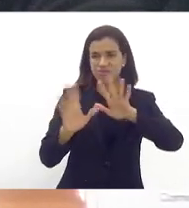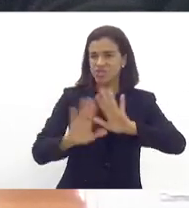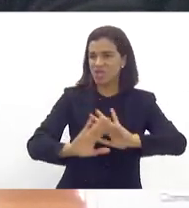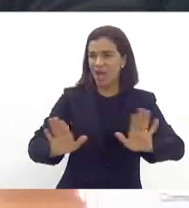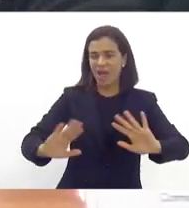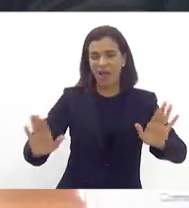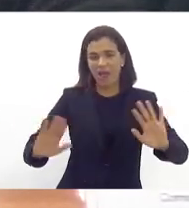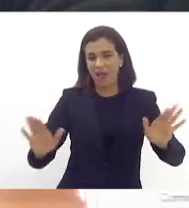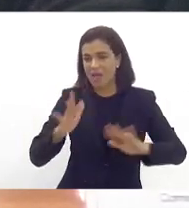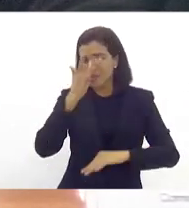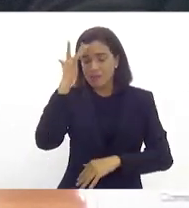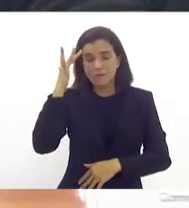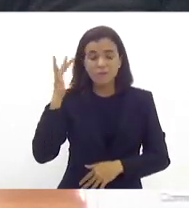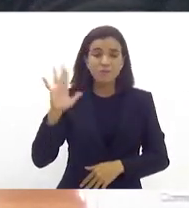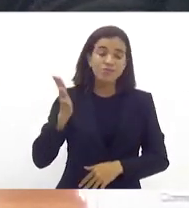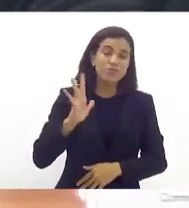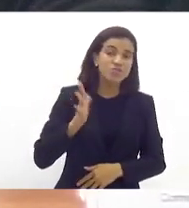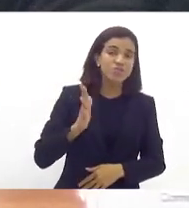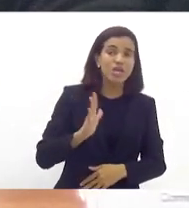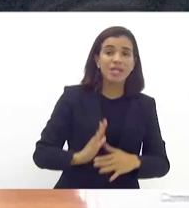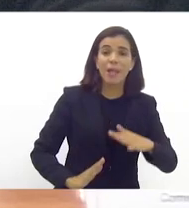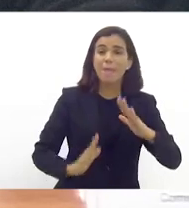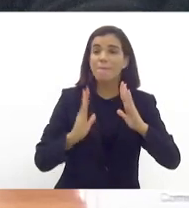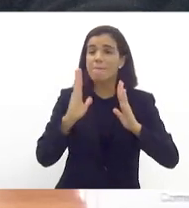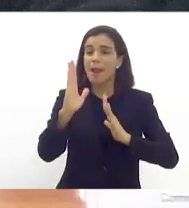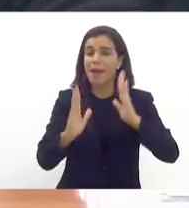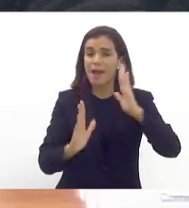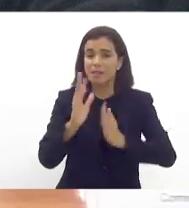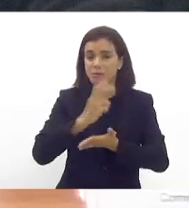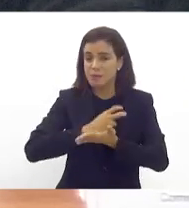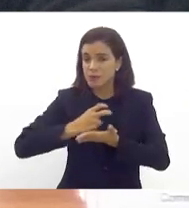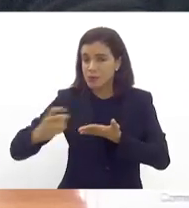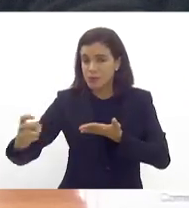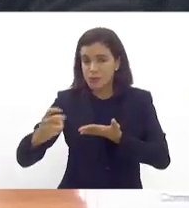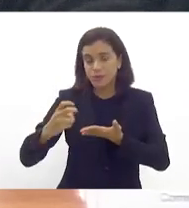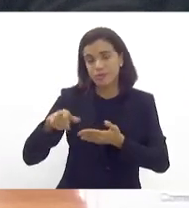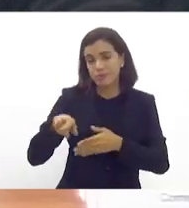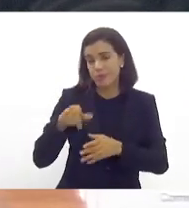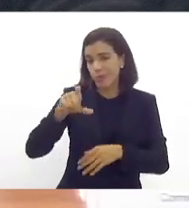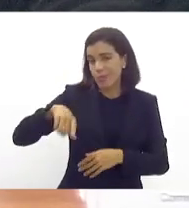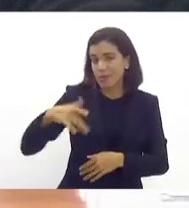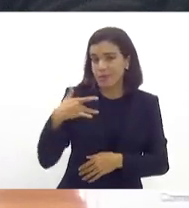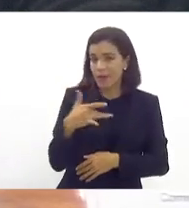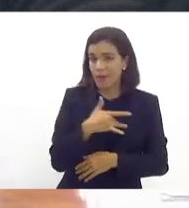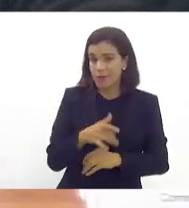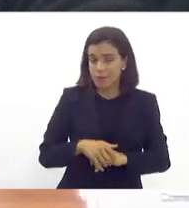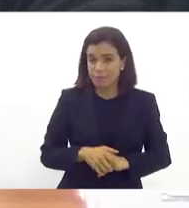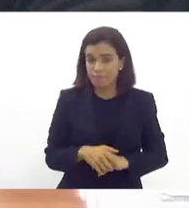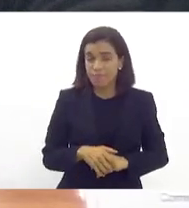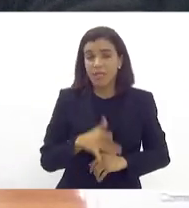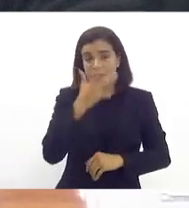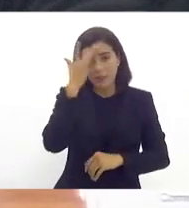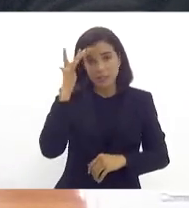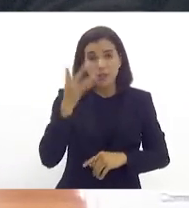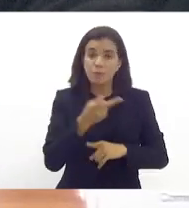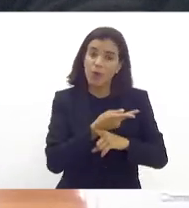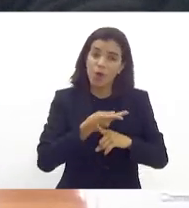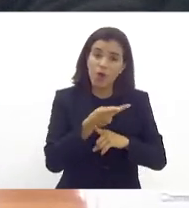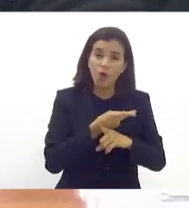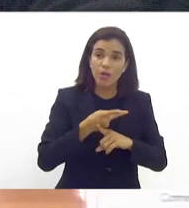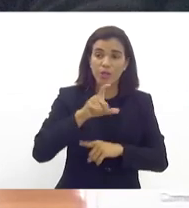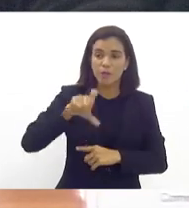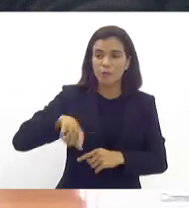pessoas já tem prazo para ser excluído do plano já tá mandando procurar outro plano enquanto isso enquanto as pessoas procuram outro plano não tem